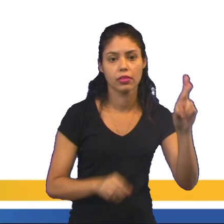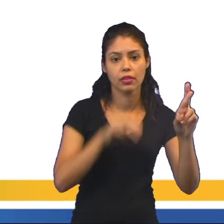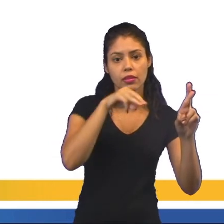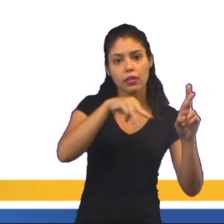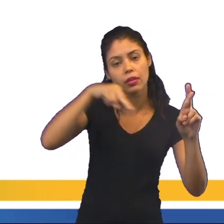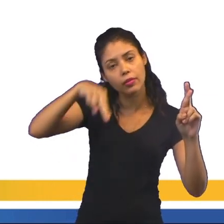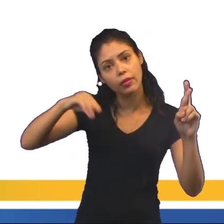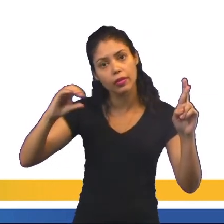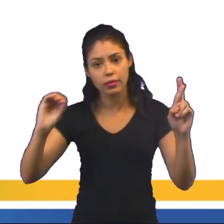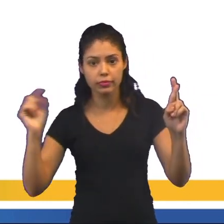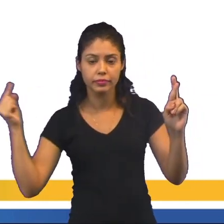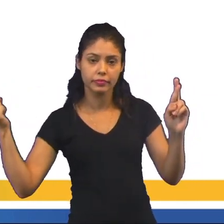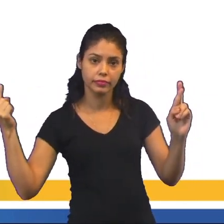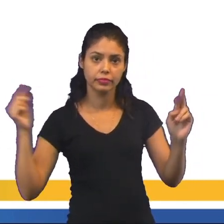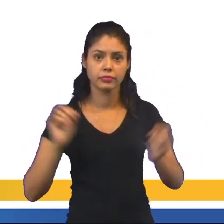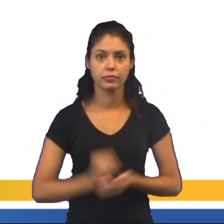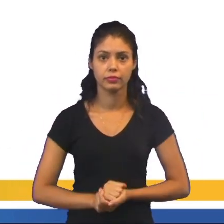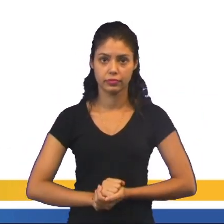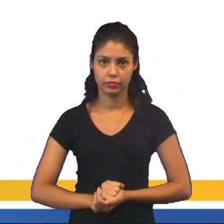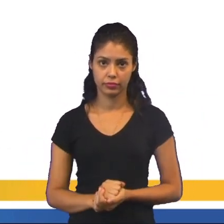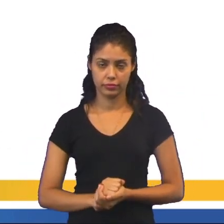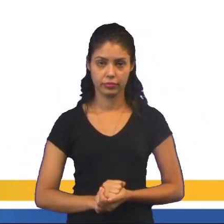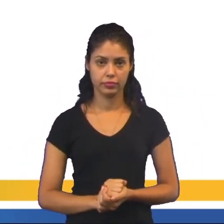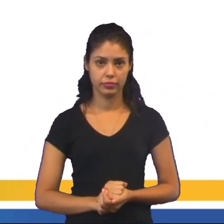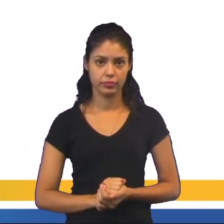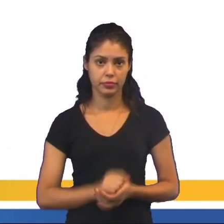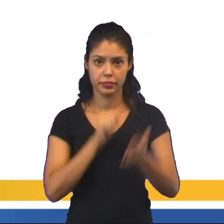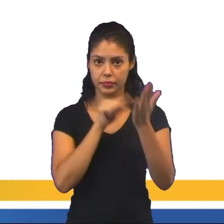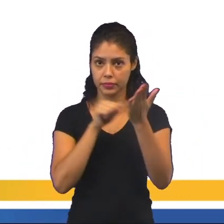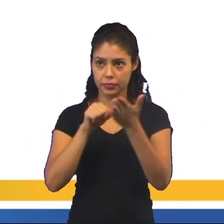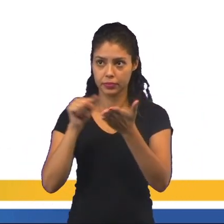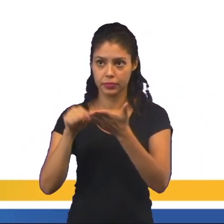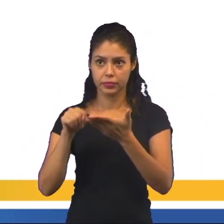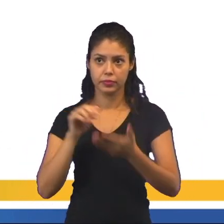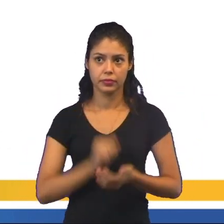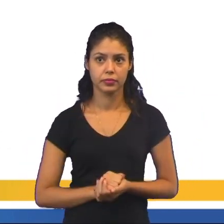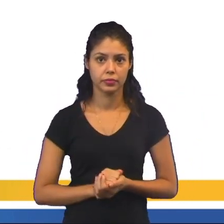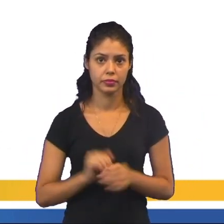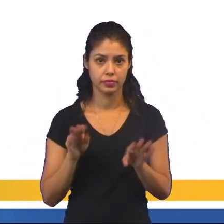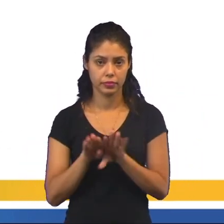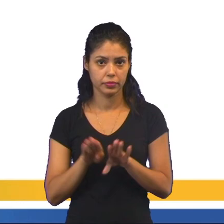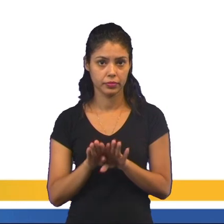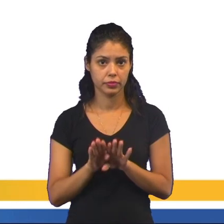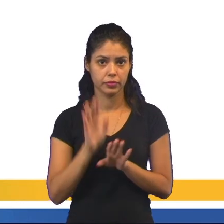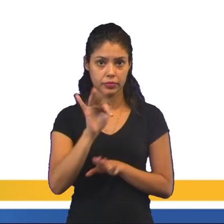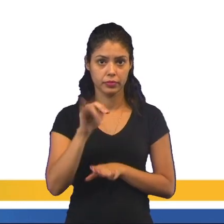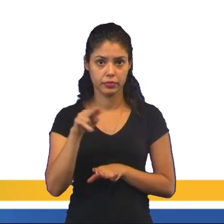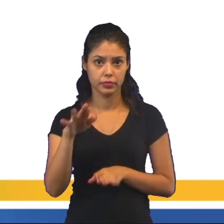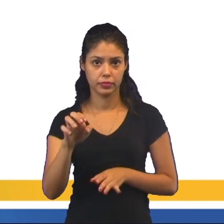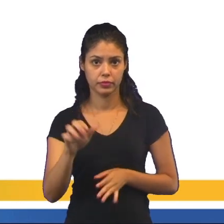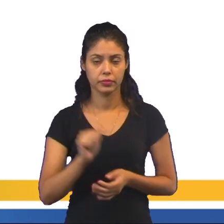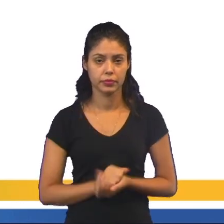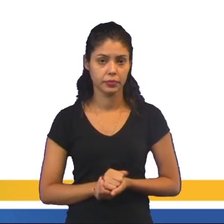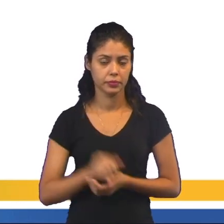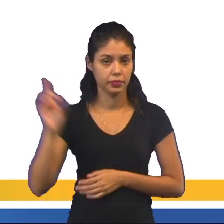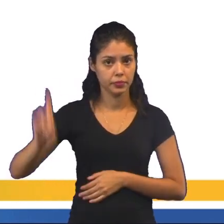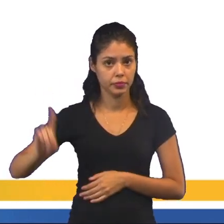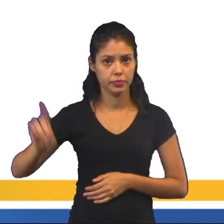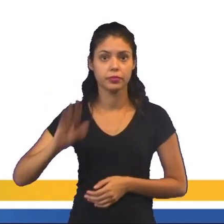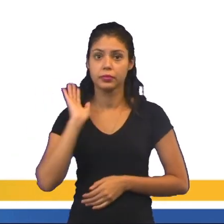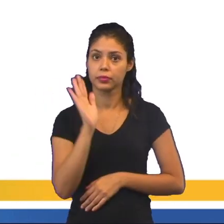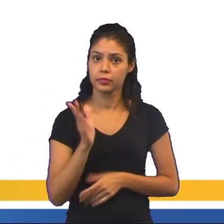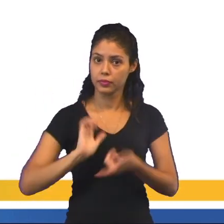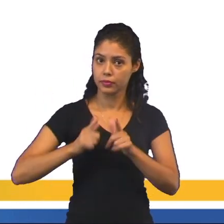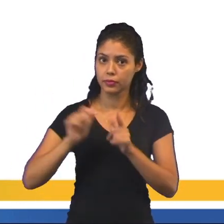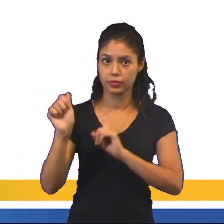os pontinhos, ponto a ponto. Tá? Ela vem demarcando ponto a ponto ao infinito, para o lado direito.